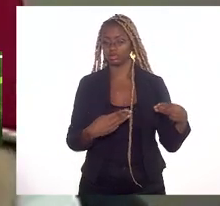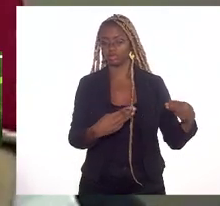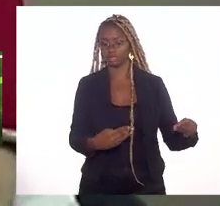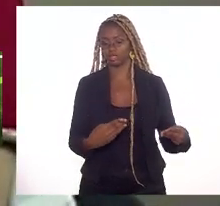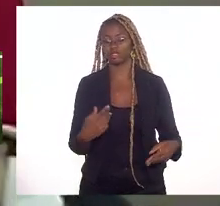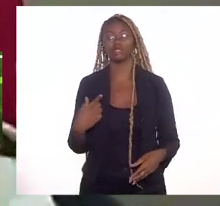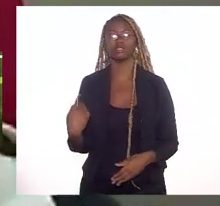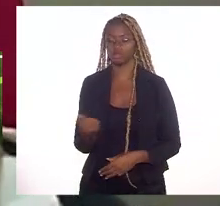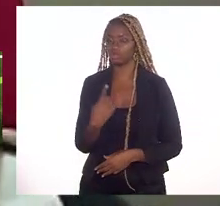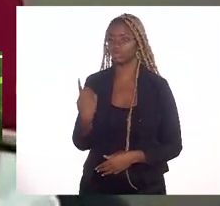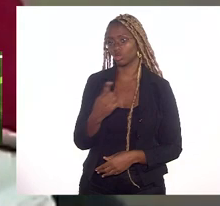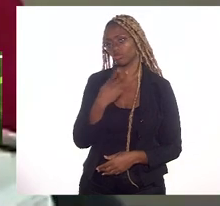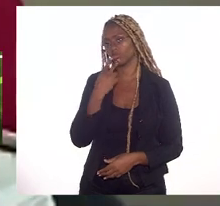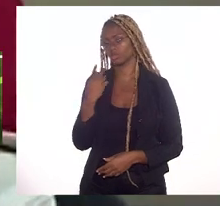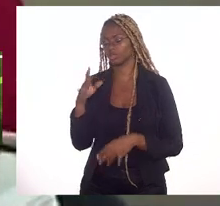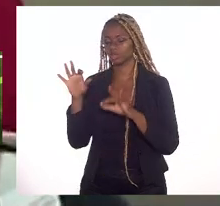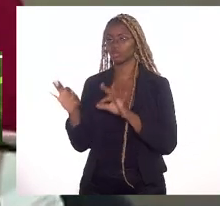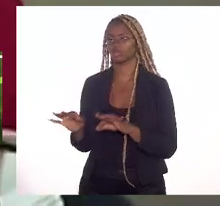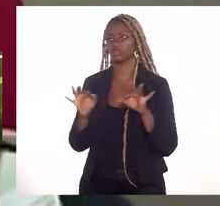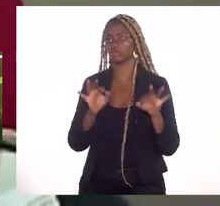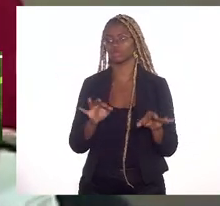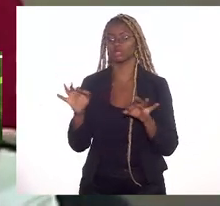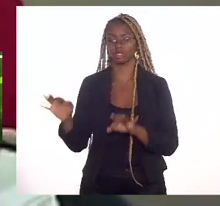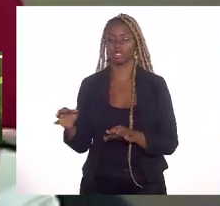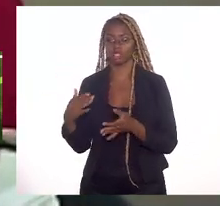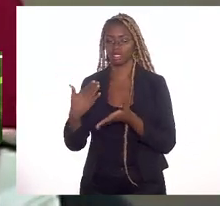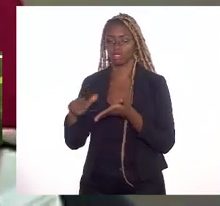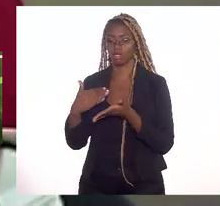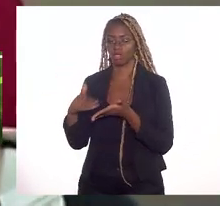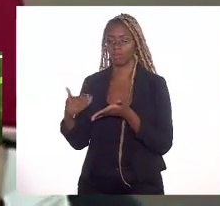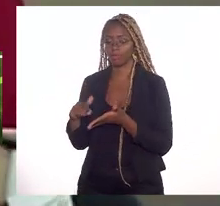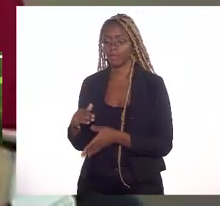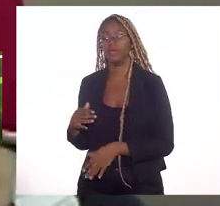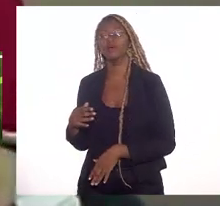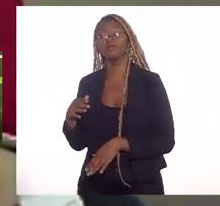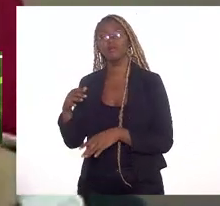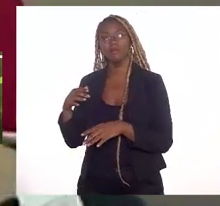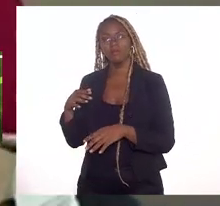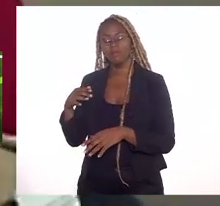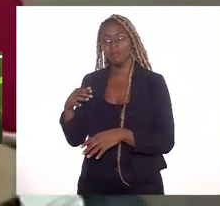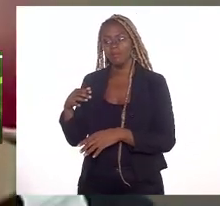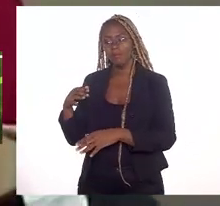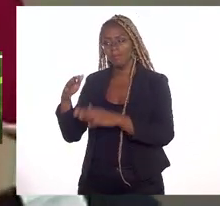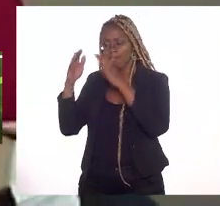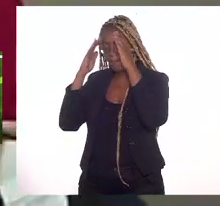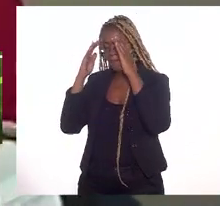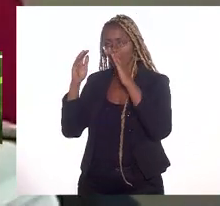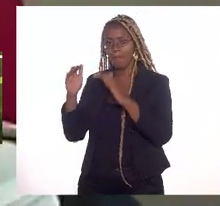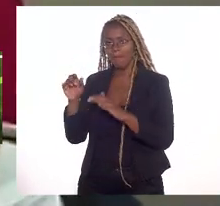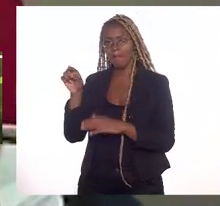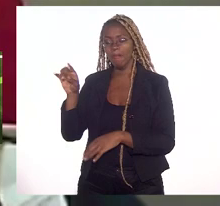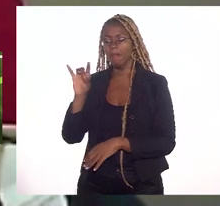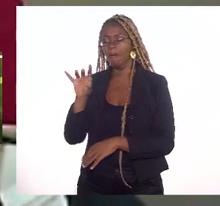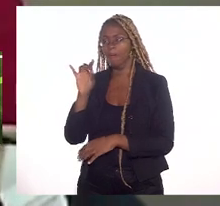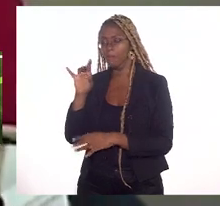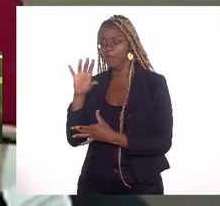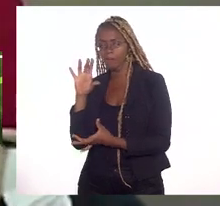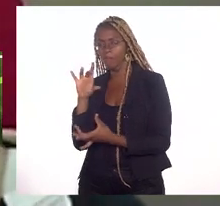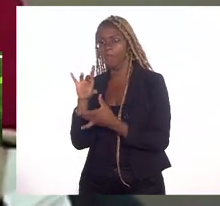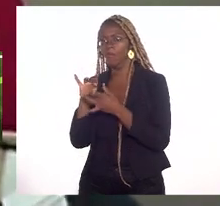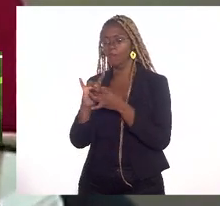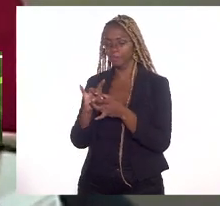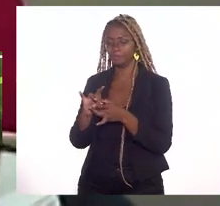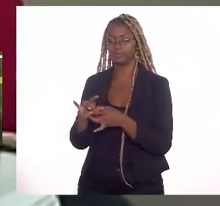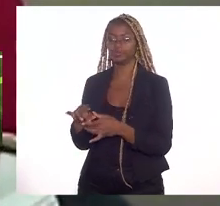Fernanda está colocando aqui exatamente que a secretaria faz o seu papel de ser a ponte para consolidar